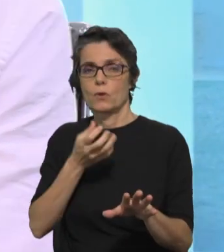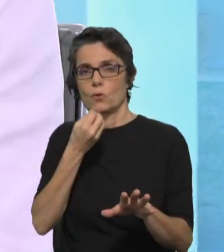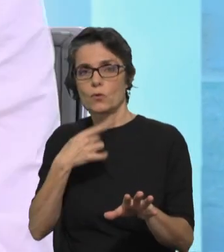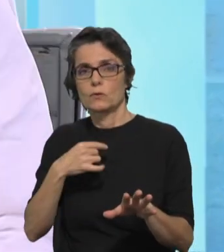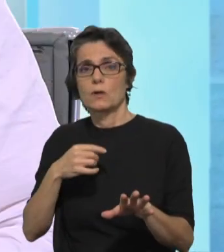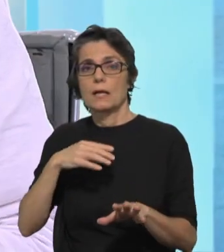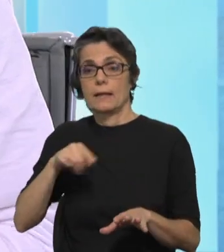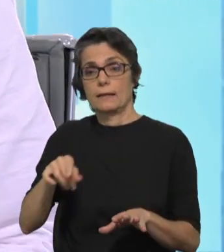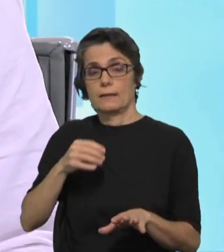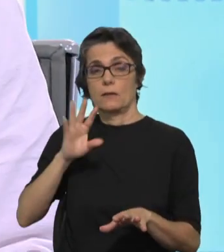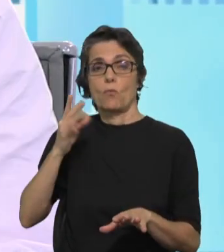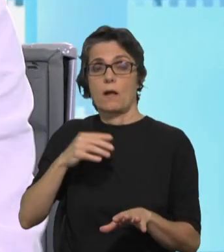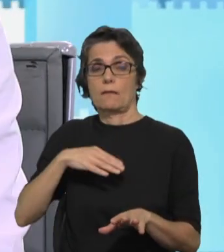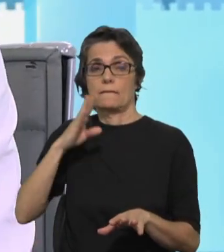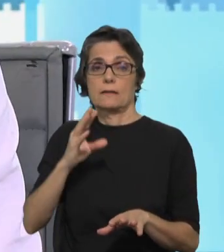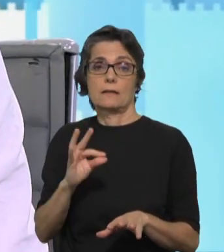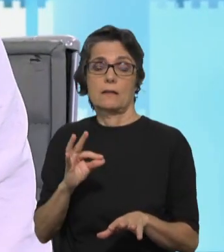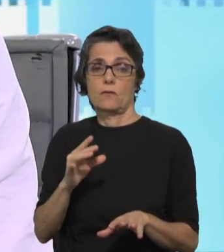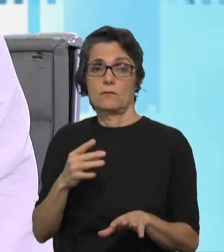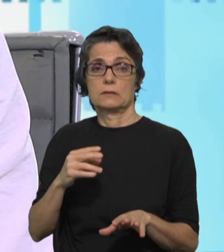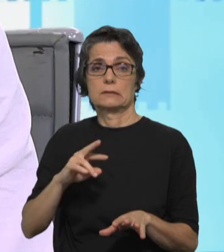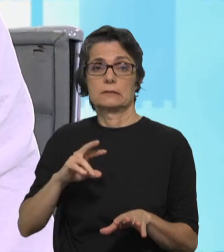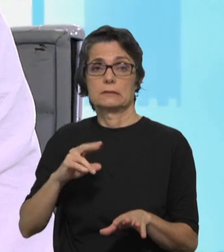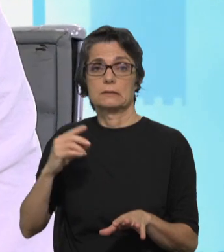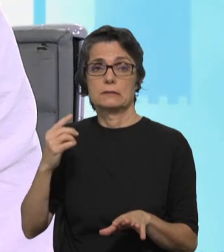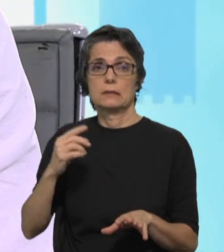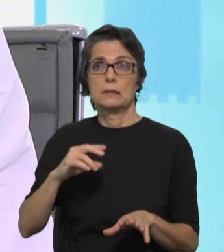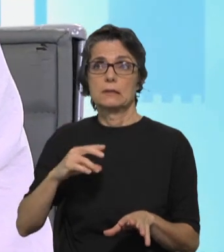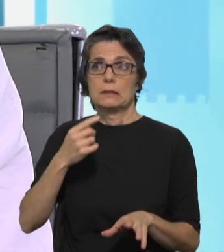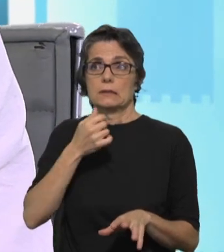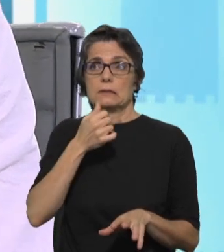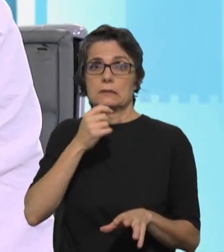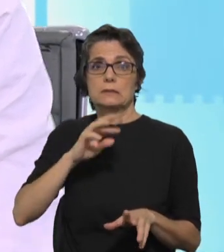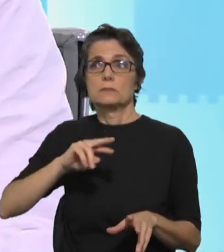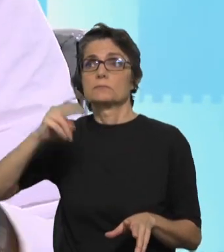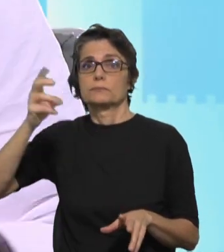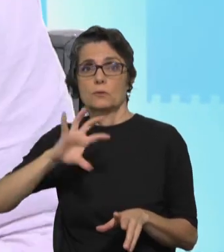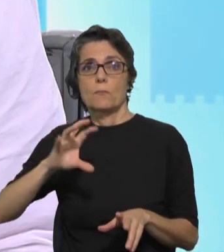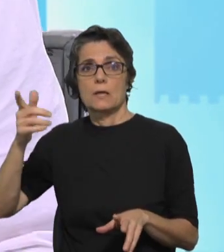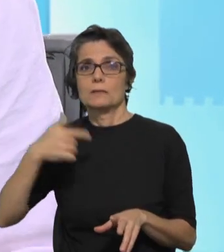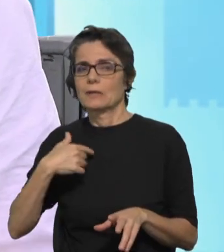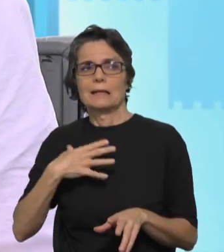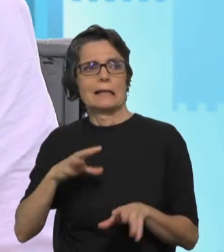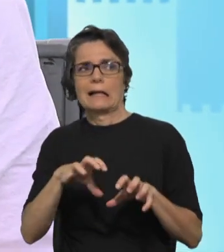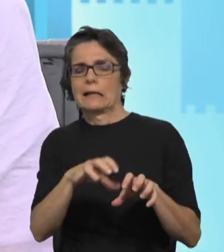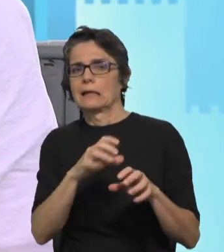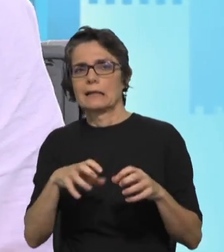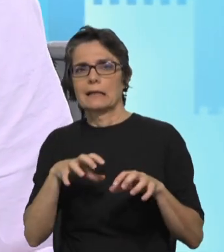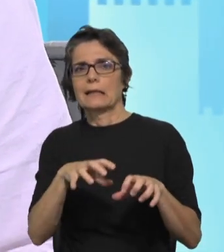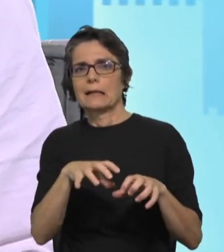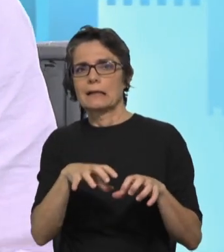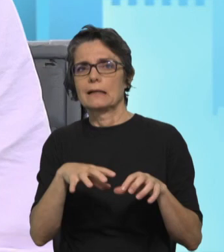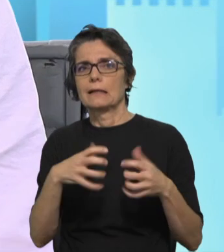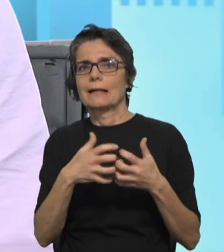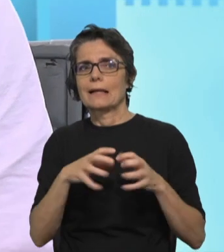emigrar para evitar ir para a guerra, e portanto isso são coisas que, e se calhar até nos dias de hoje, em que temos aqui um contexto